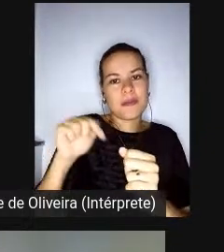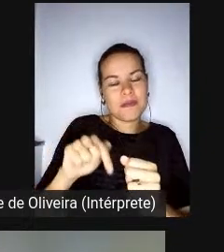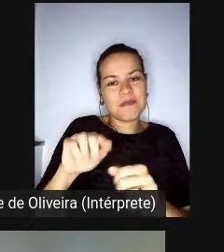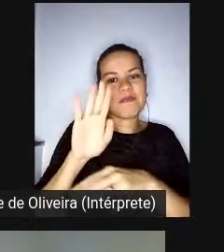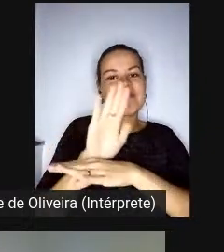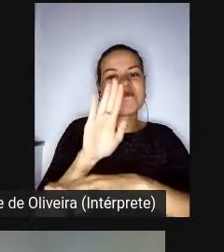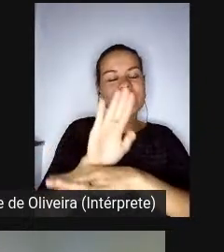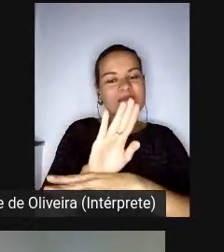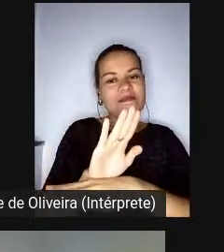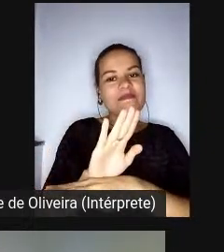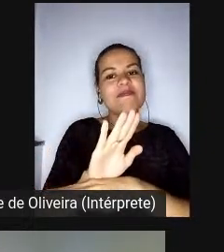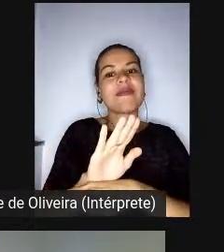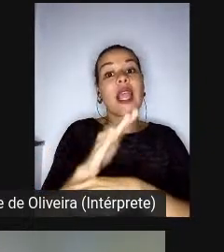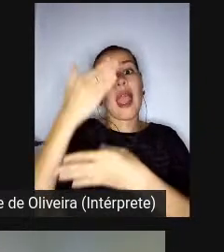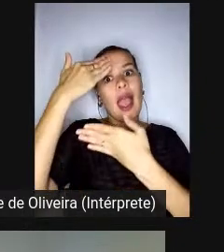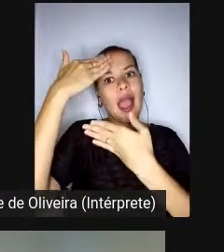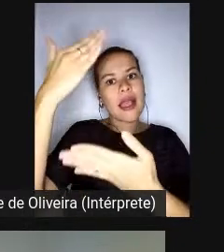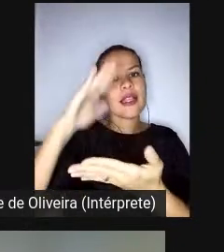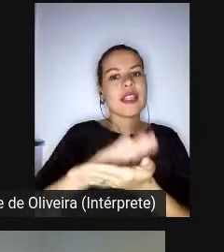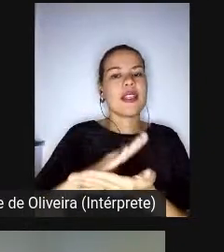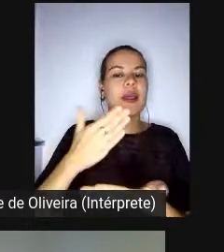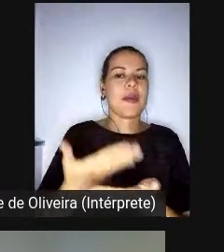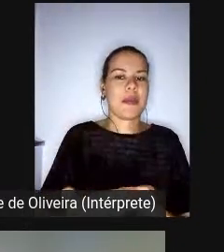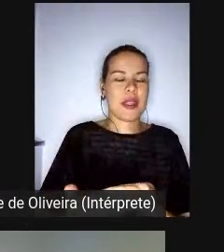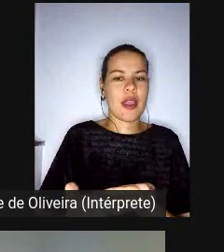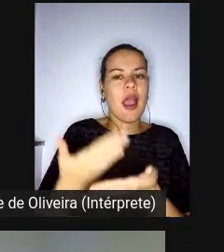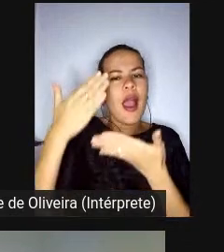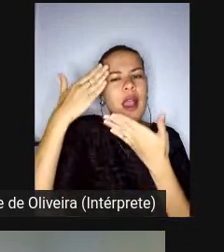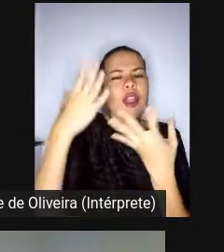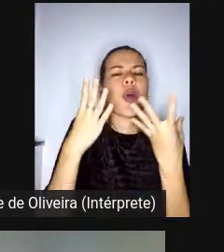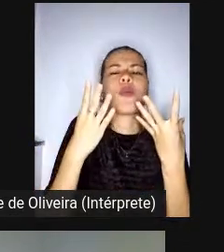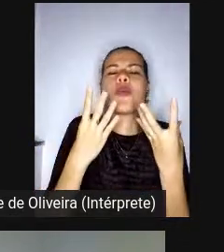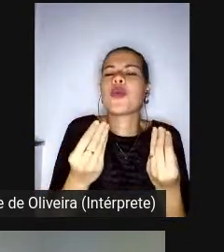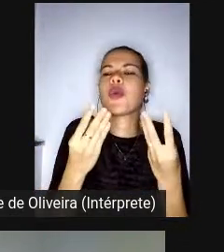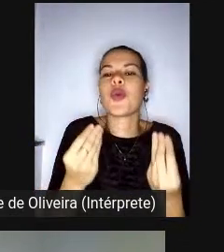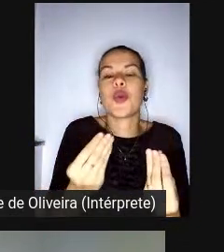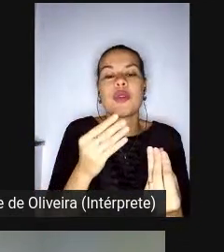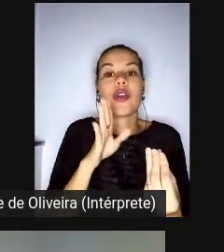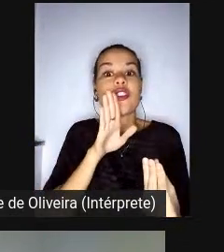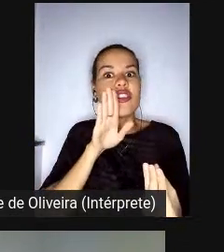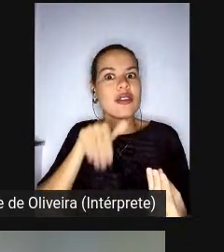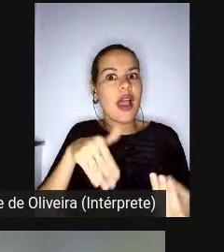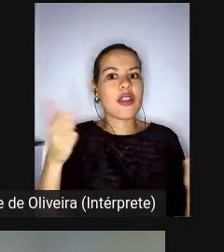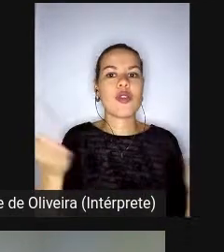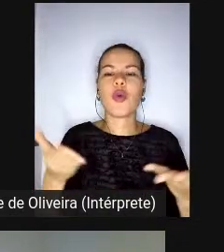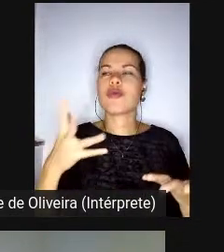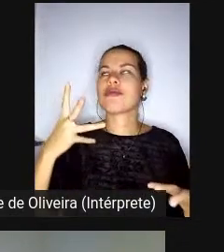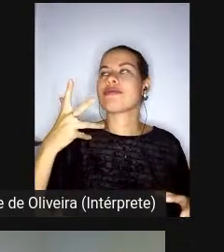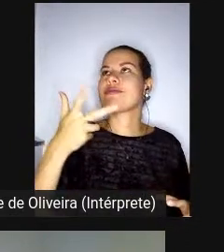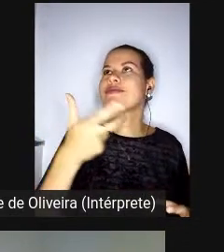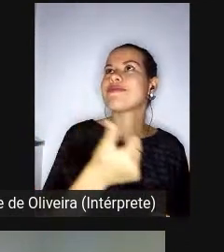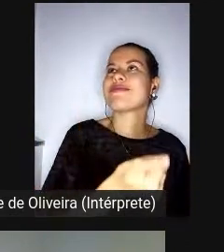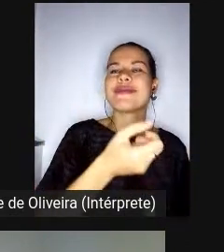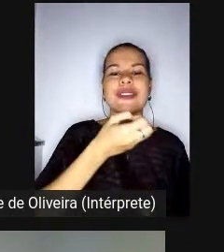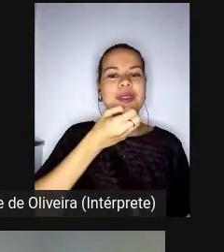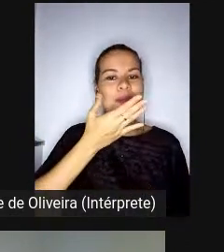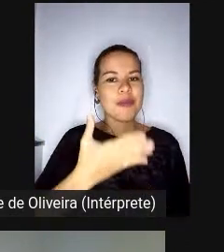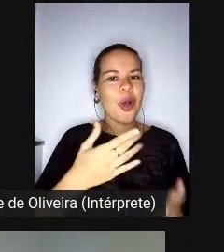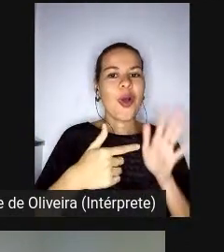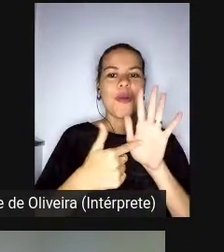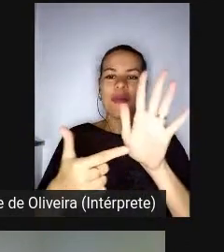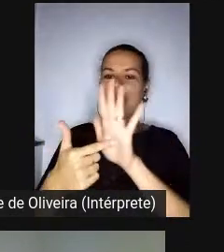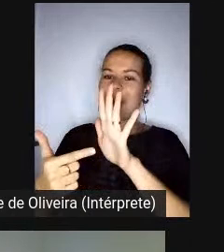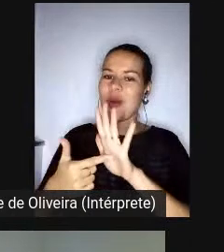agradeceu de perto que agradecer muito essa tarde linda que nós tivemos hoje o várias apresentações